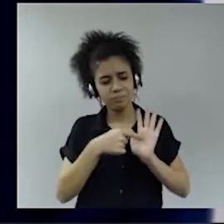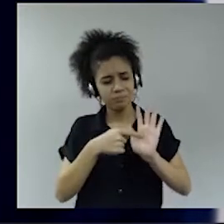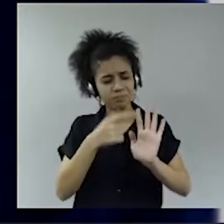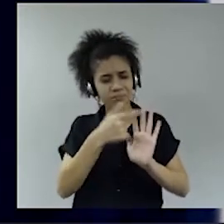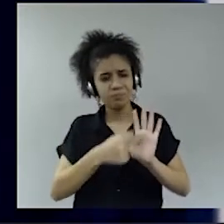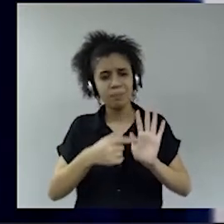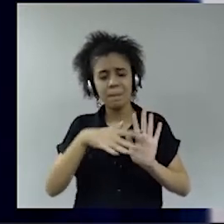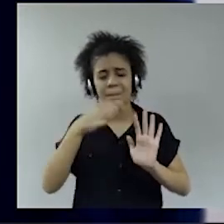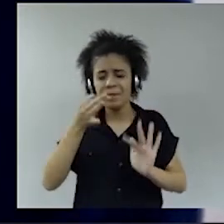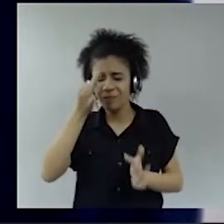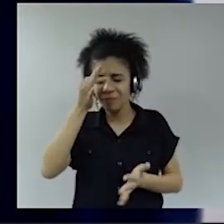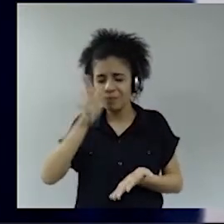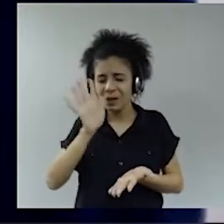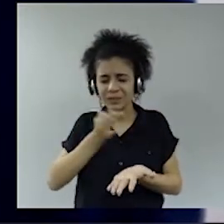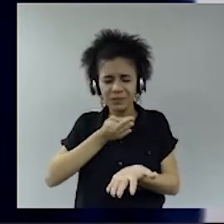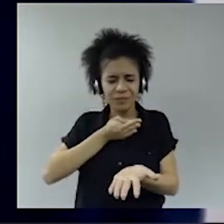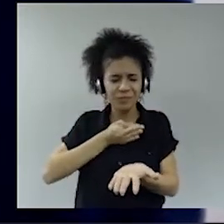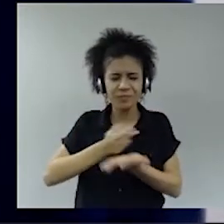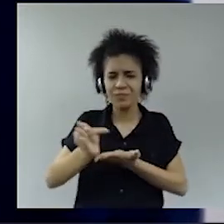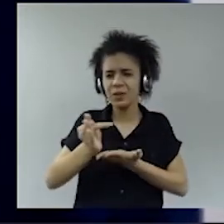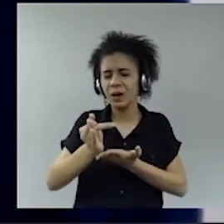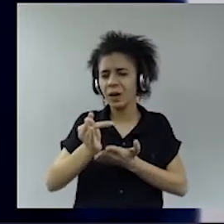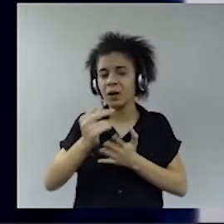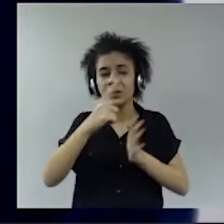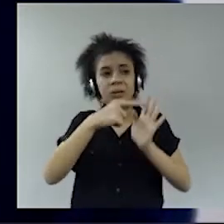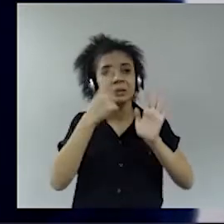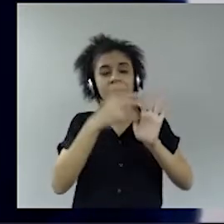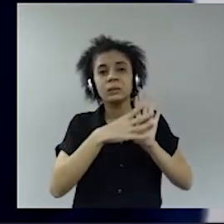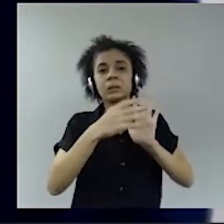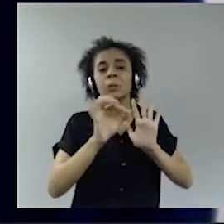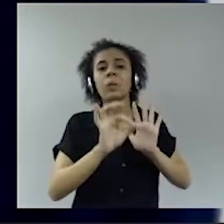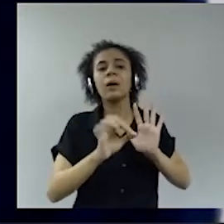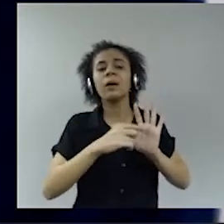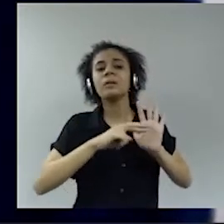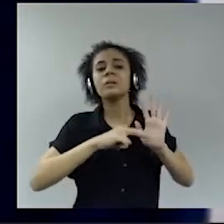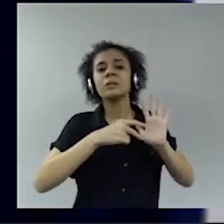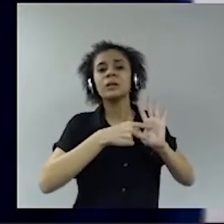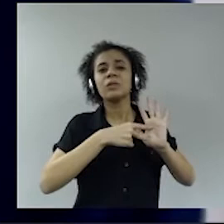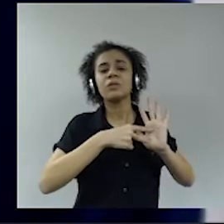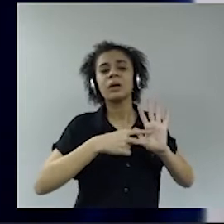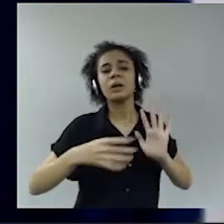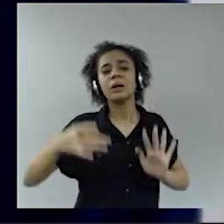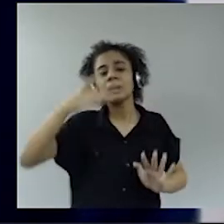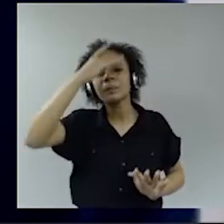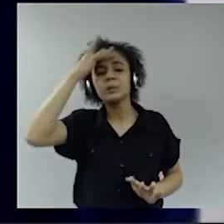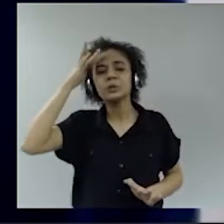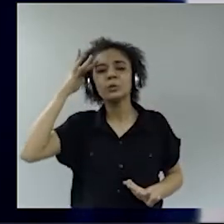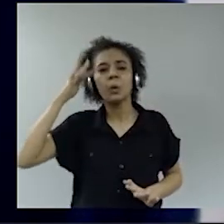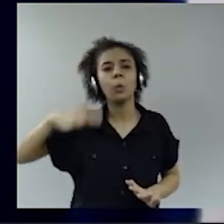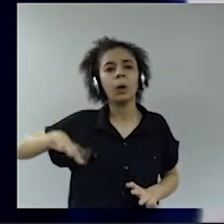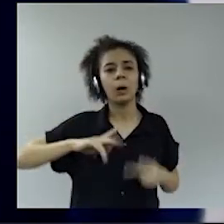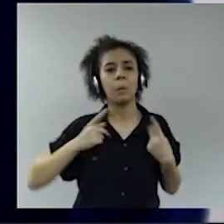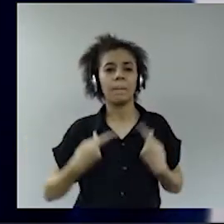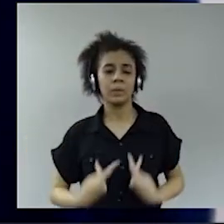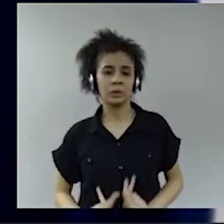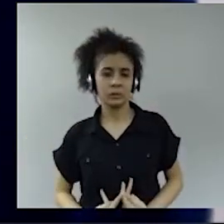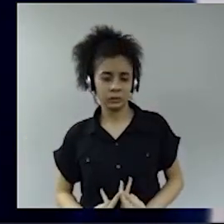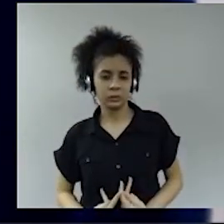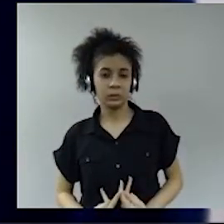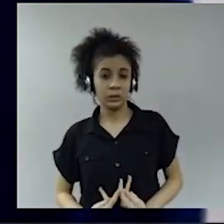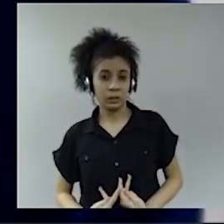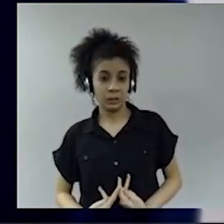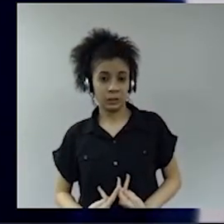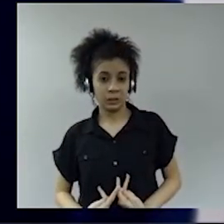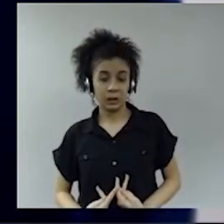o símbolo da solidariedade humana, e concluiu afirmando que a indulgência não